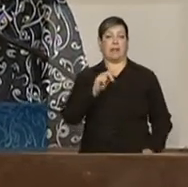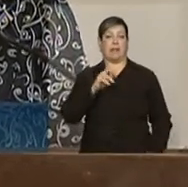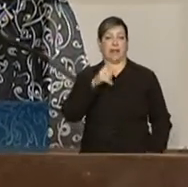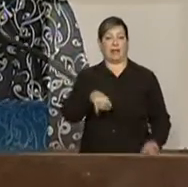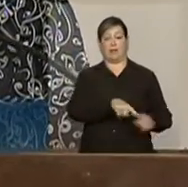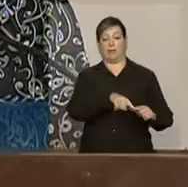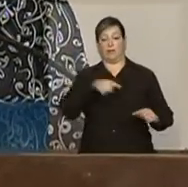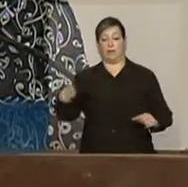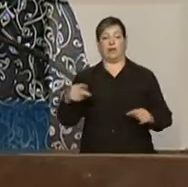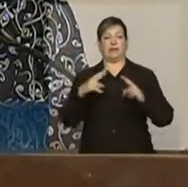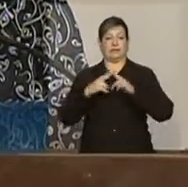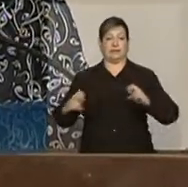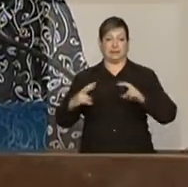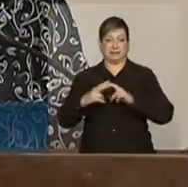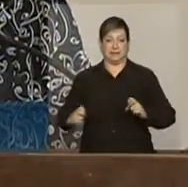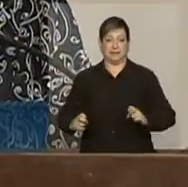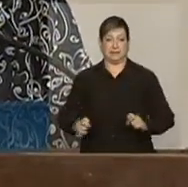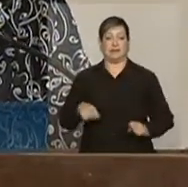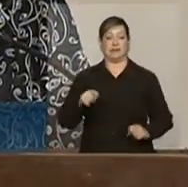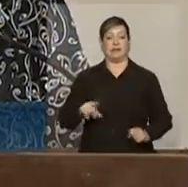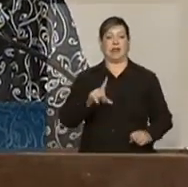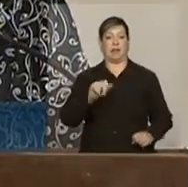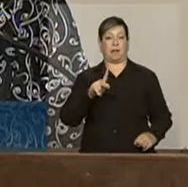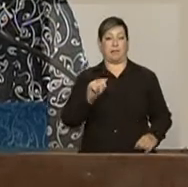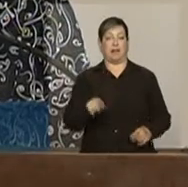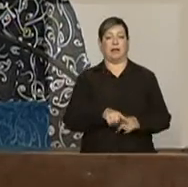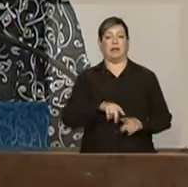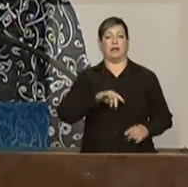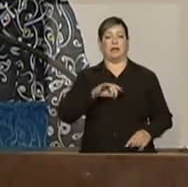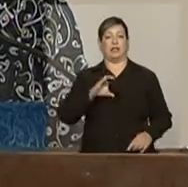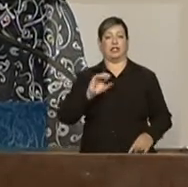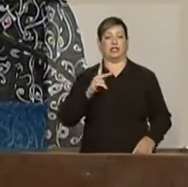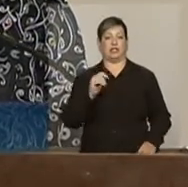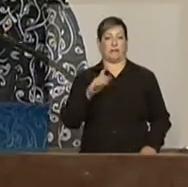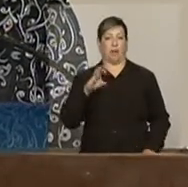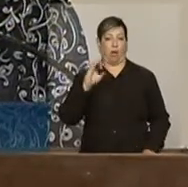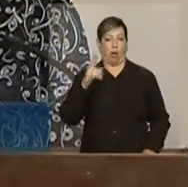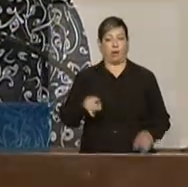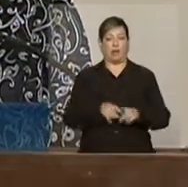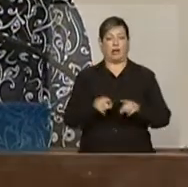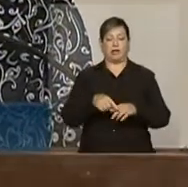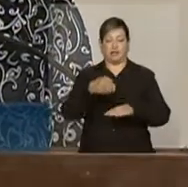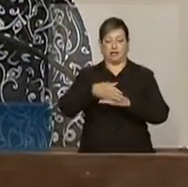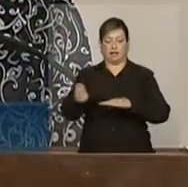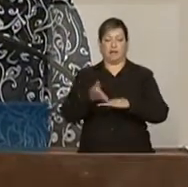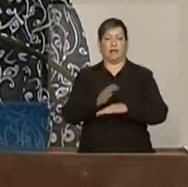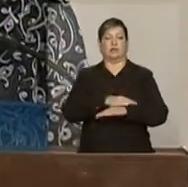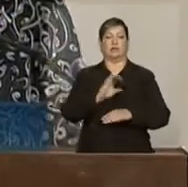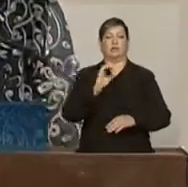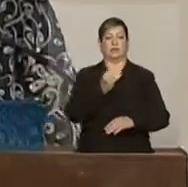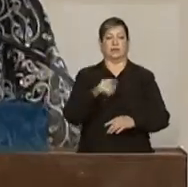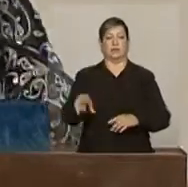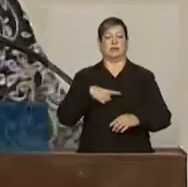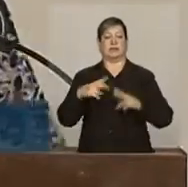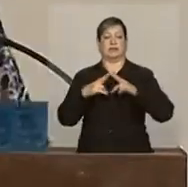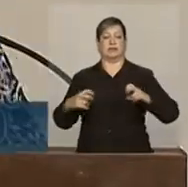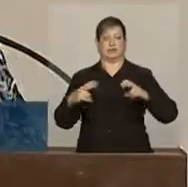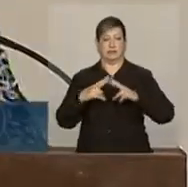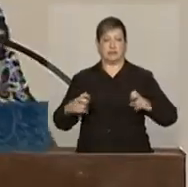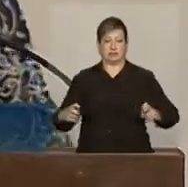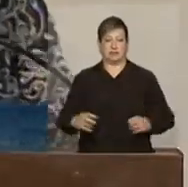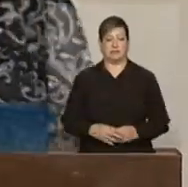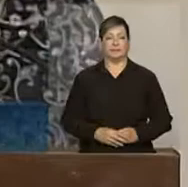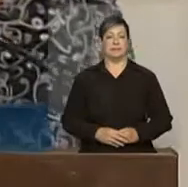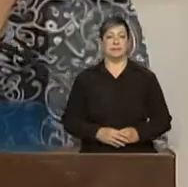Catarina, passando por Lapa, Chapecó e a divisa lá com o Rio Grande do Sul e Santa Catarina.